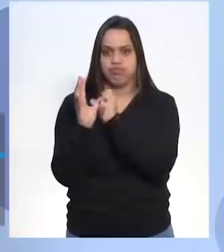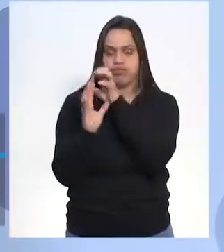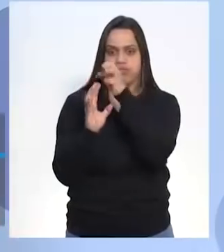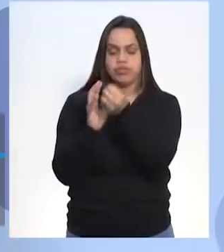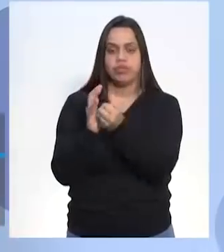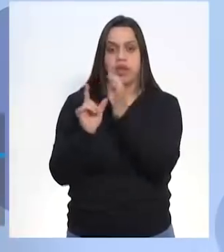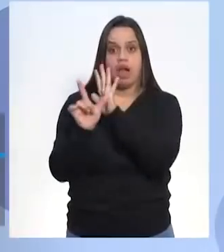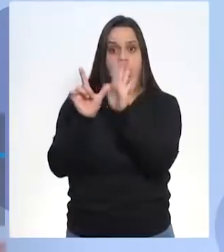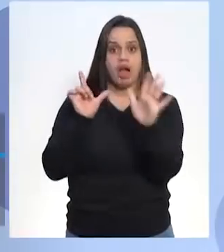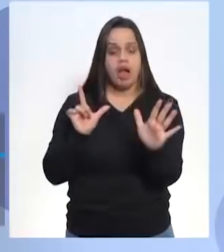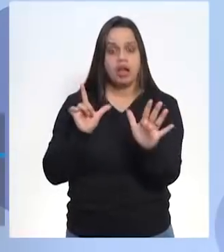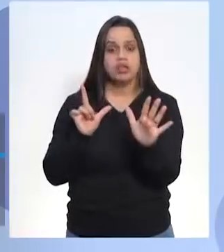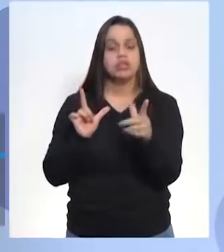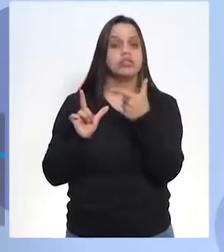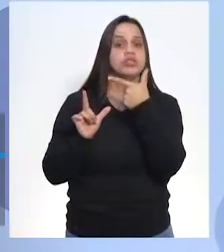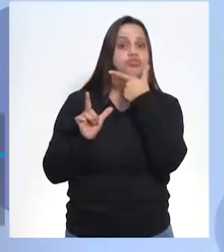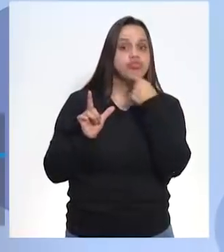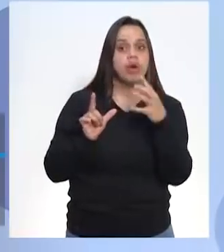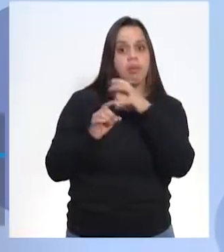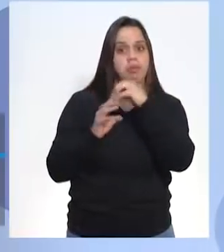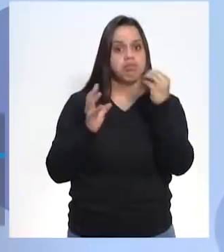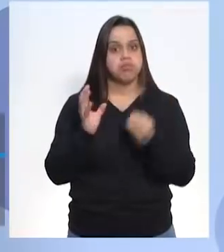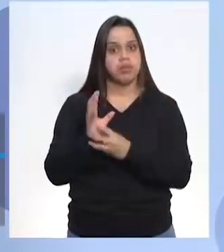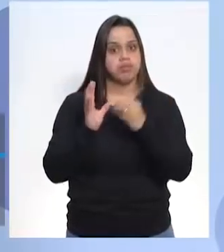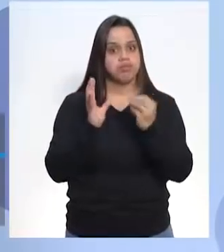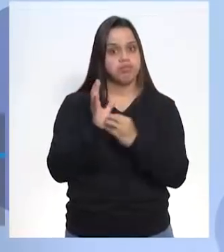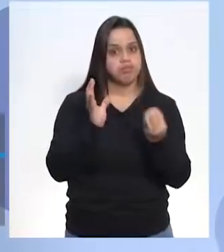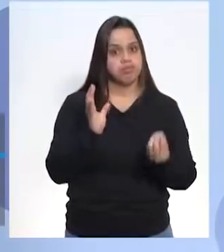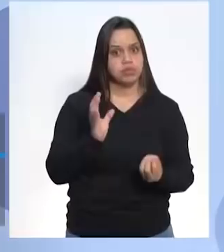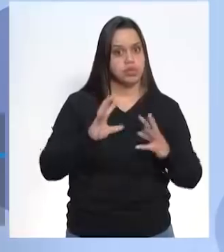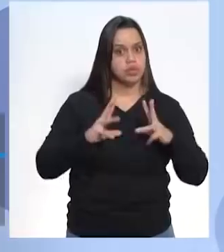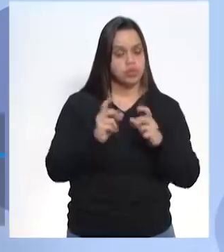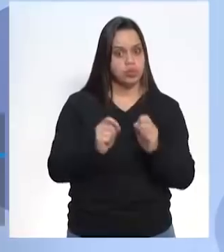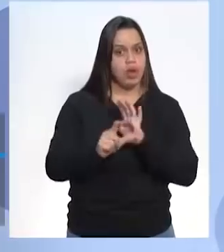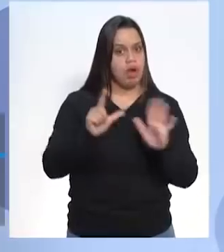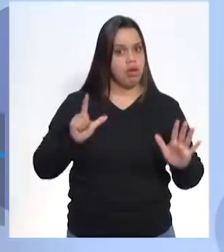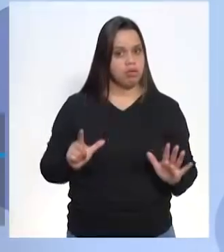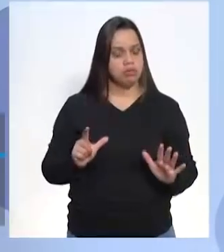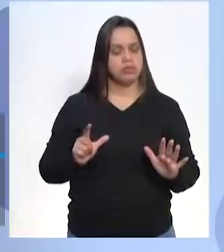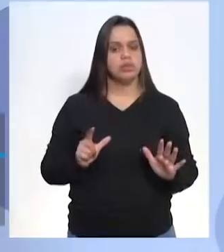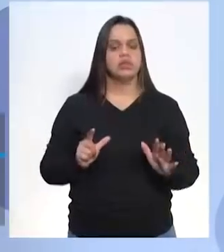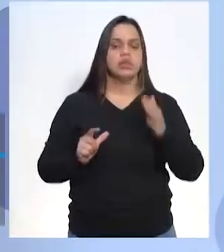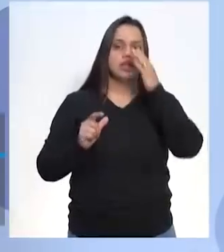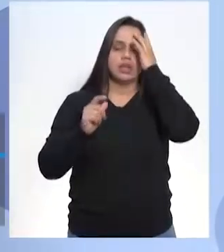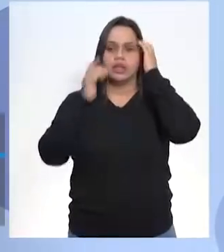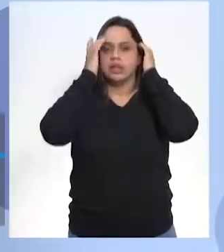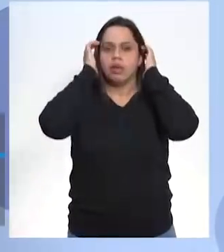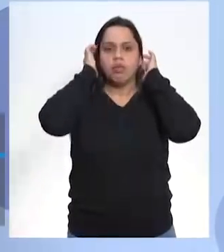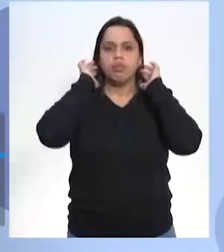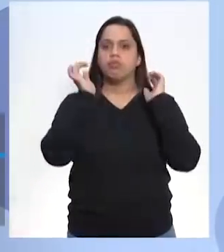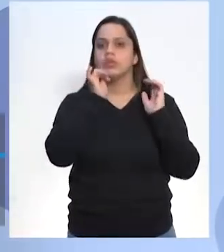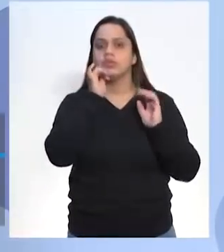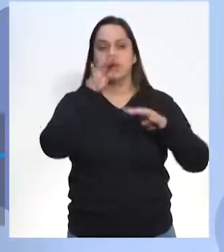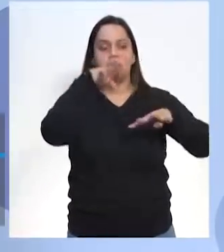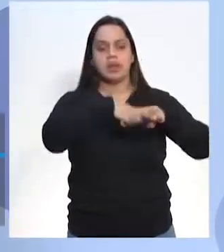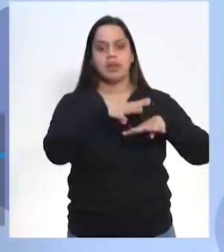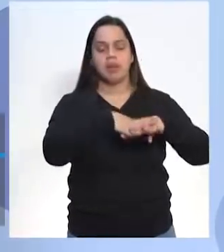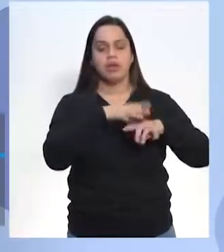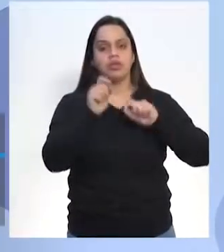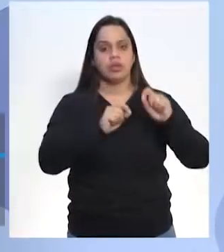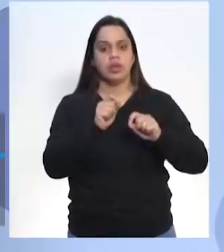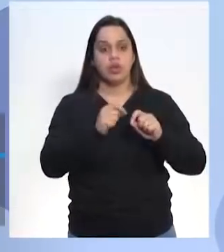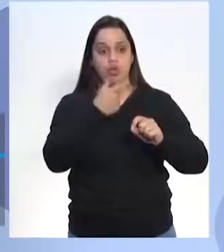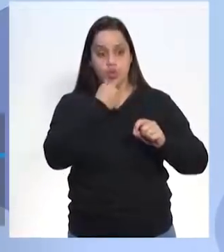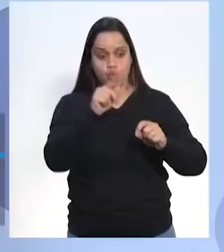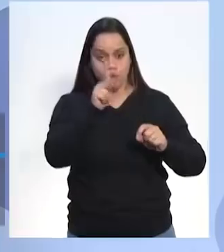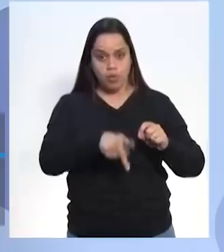do produtor perder toda a sua plantação, né? Então, a gente não precisa necessariamente, matemática. Não. Os produtores